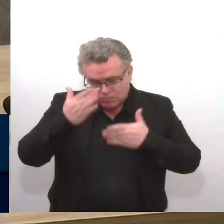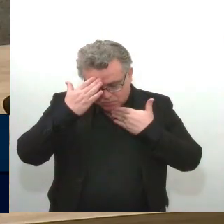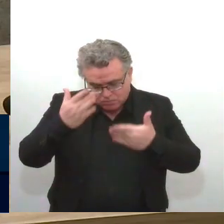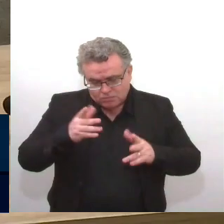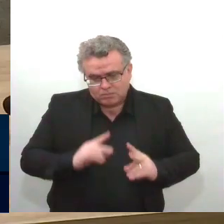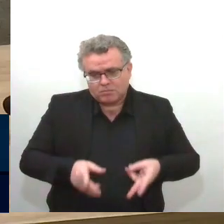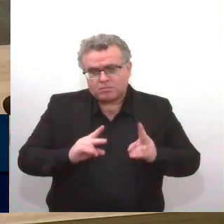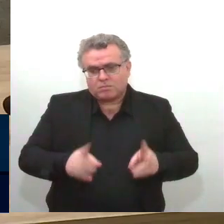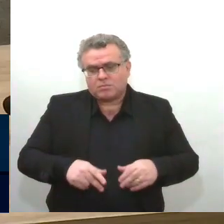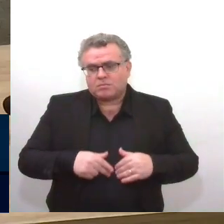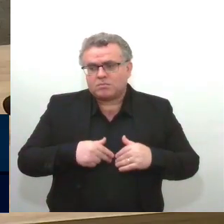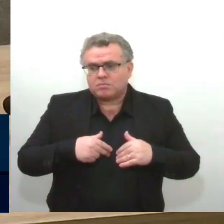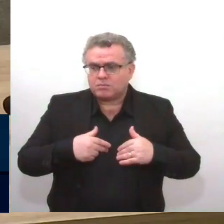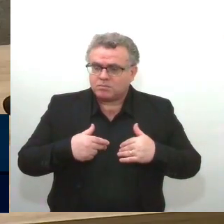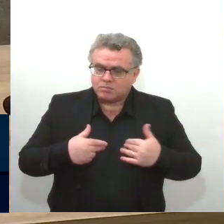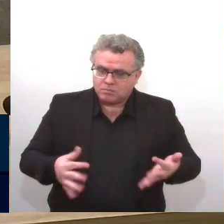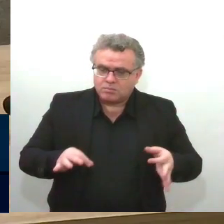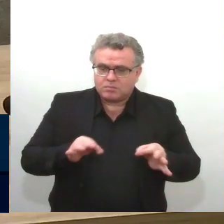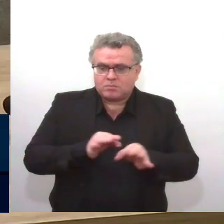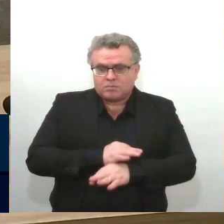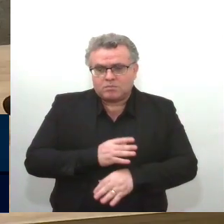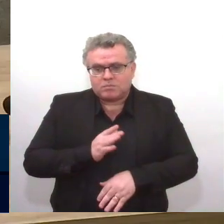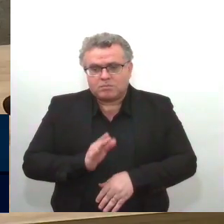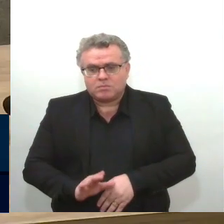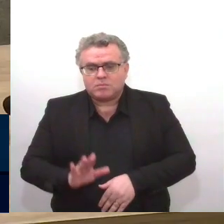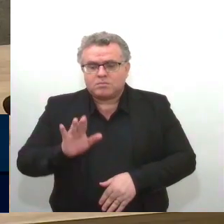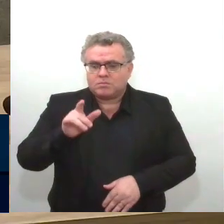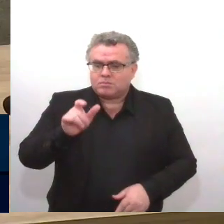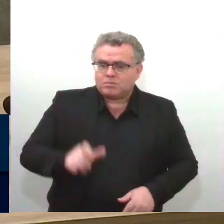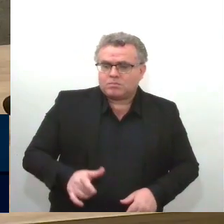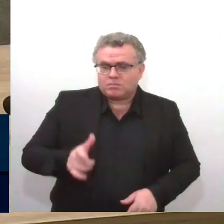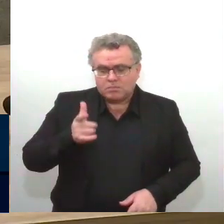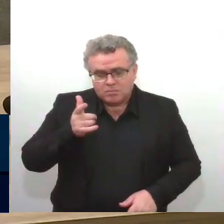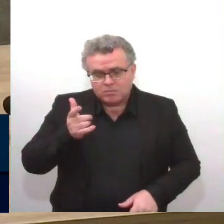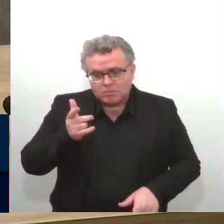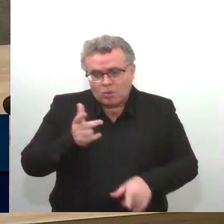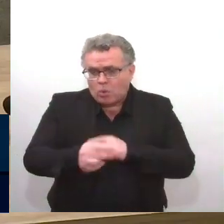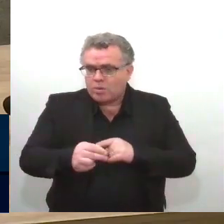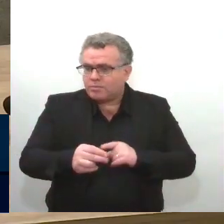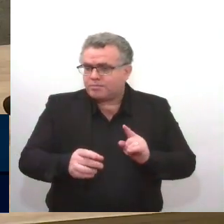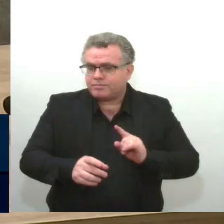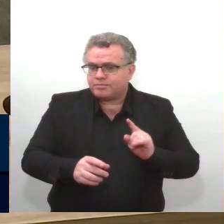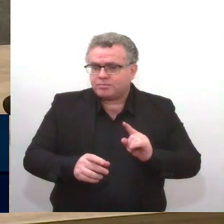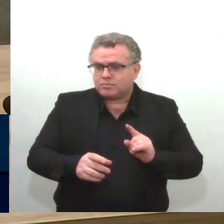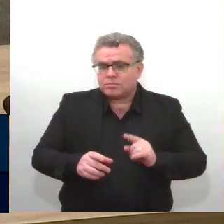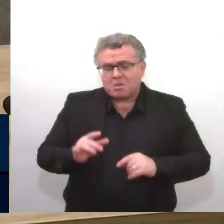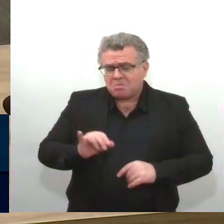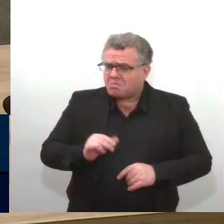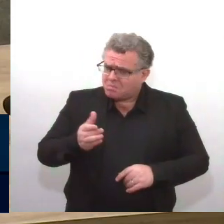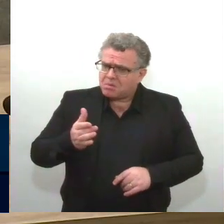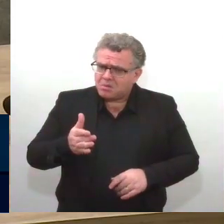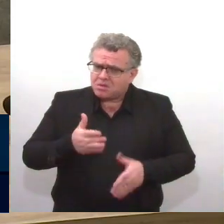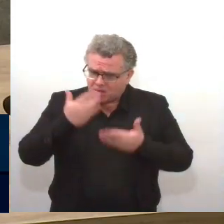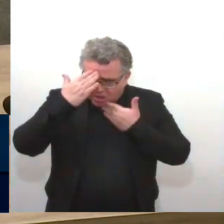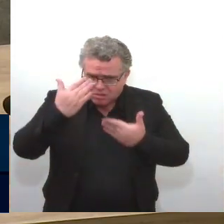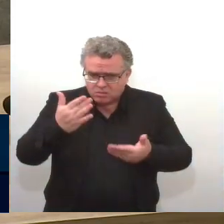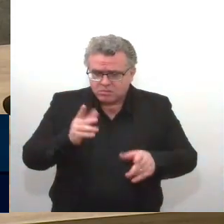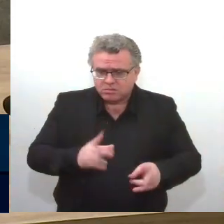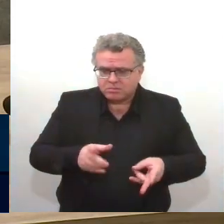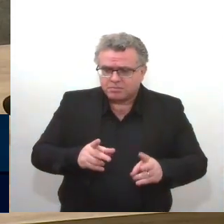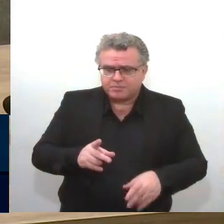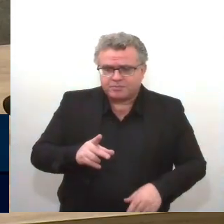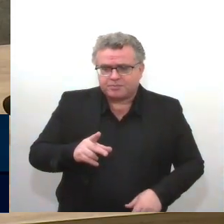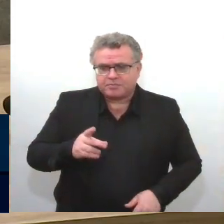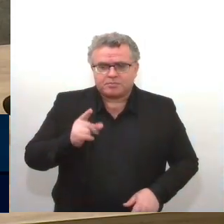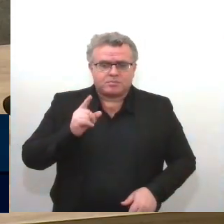candidato não consiga a Vitória isso é importante eu fiz isso se não me engano foi o primeiro em Sergipe